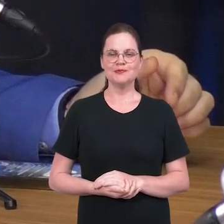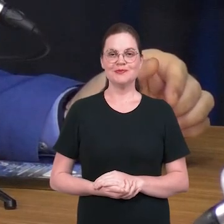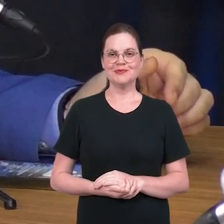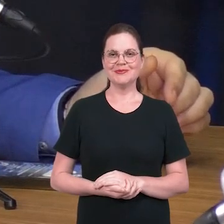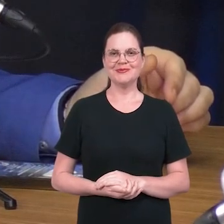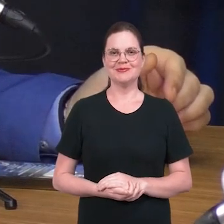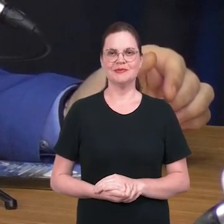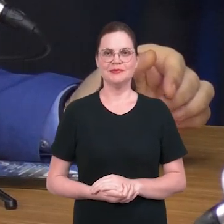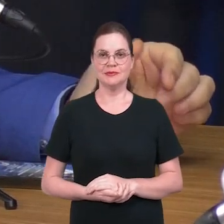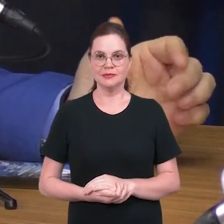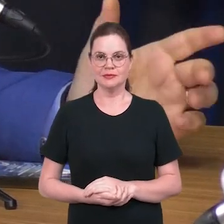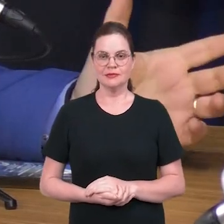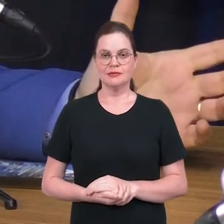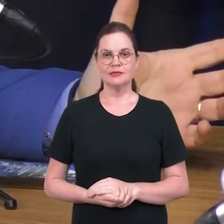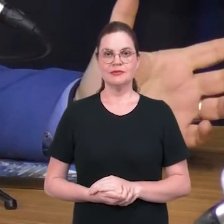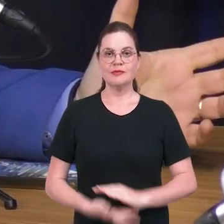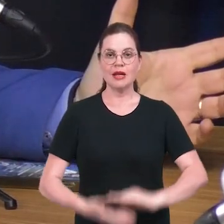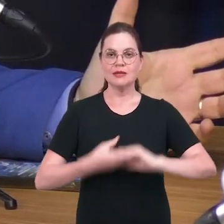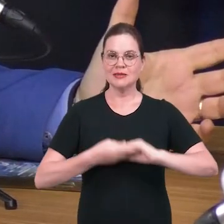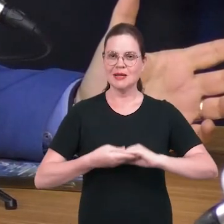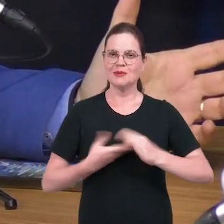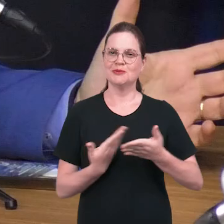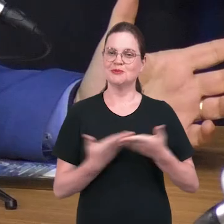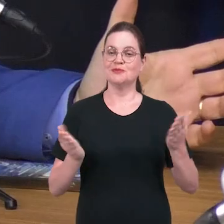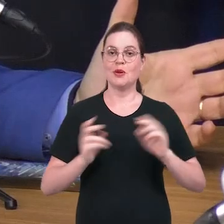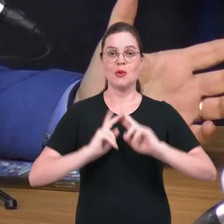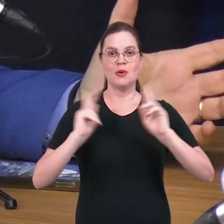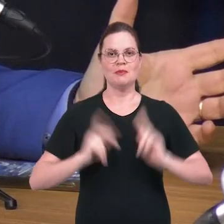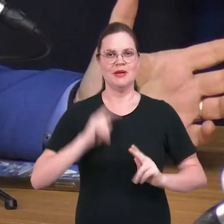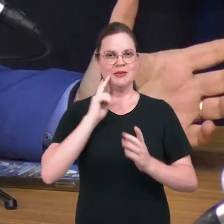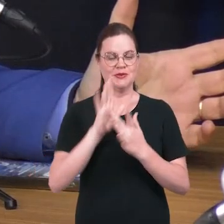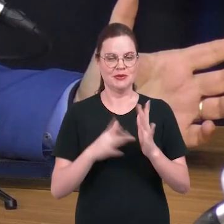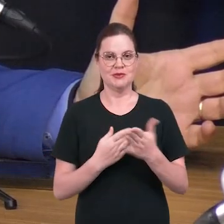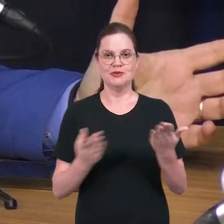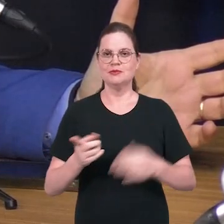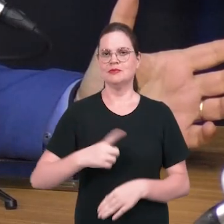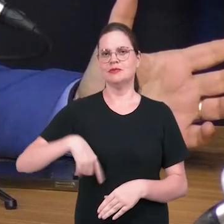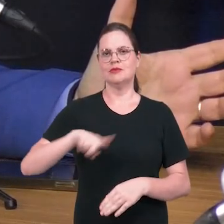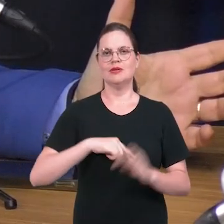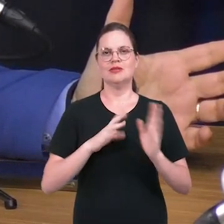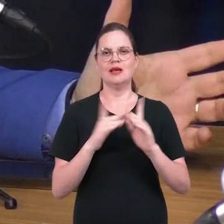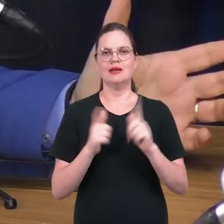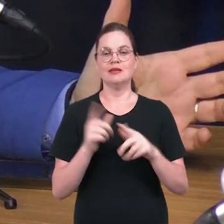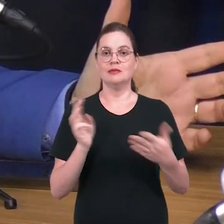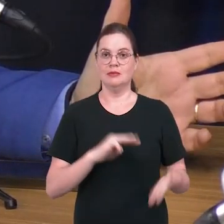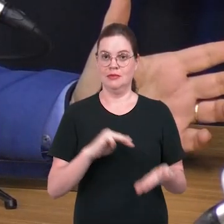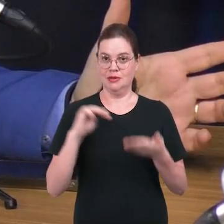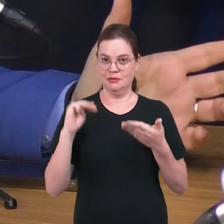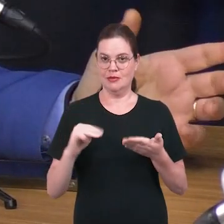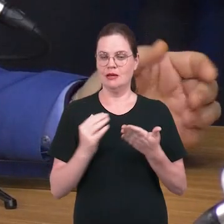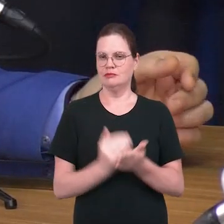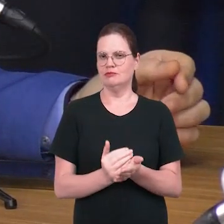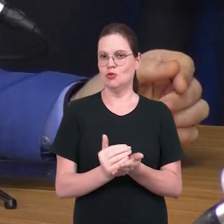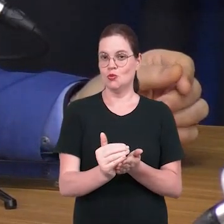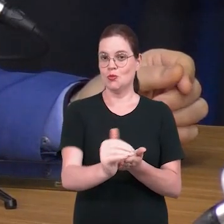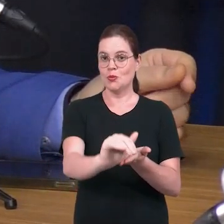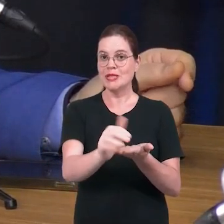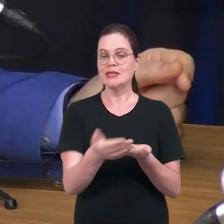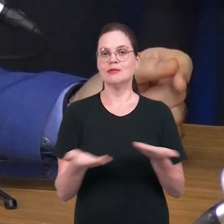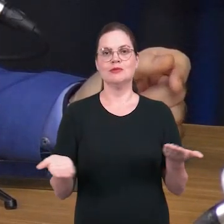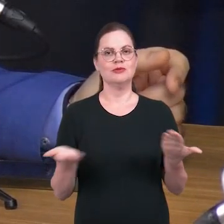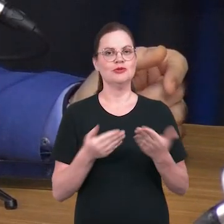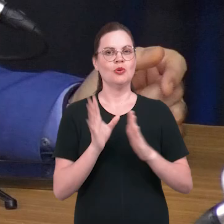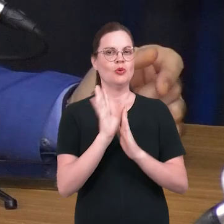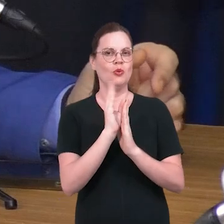Eu saúdo todos vocês que nos assistem com a paz do Senhor Jesus. Nós somos a Igreja Cristã Maranata e agora estamos começando